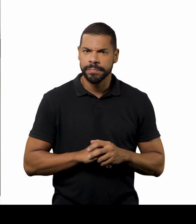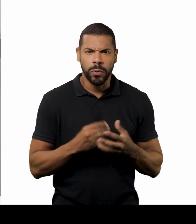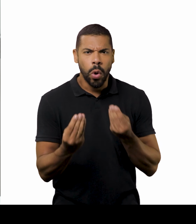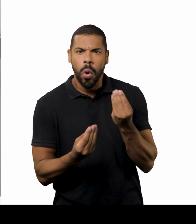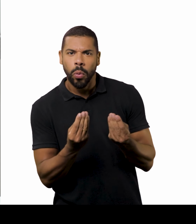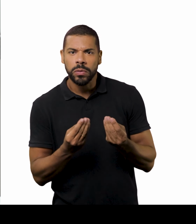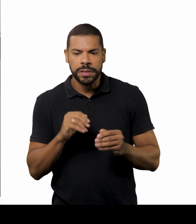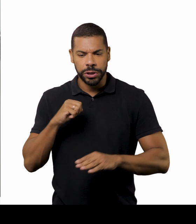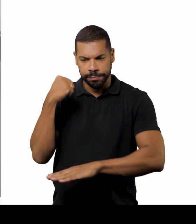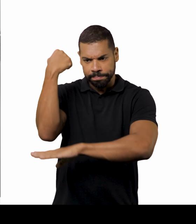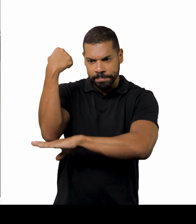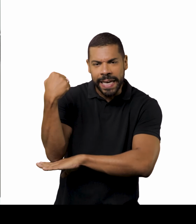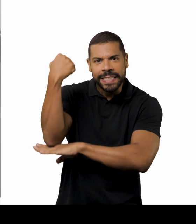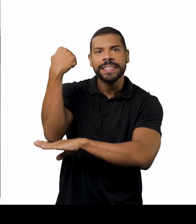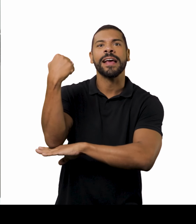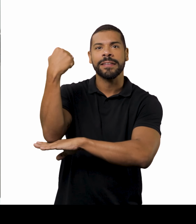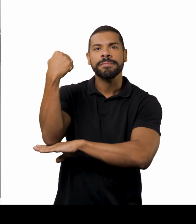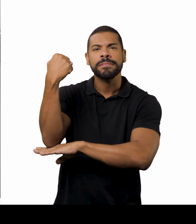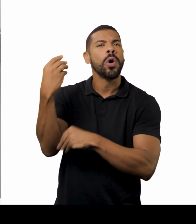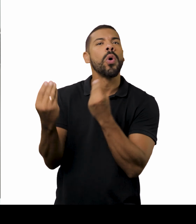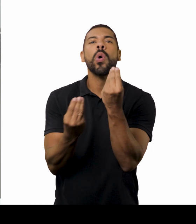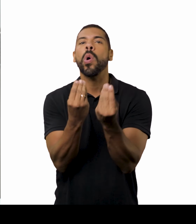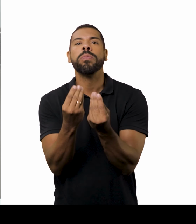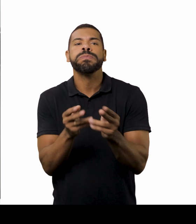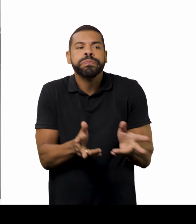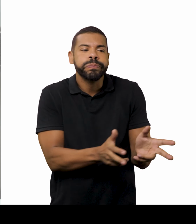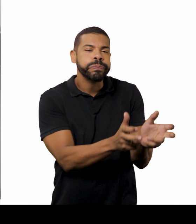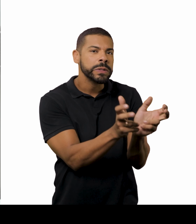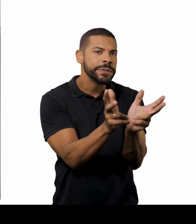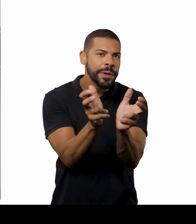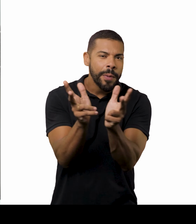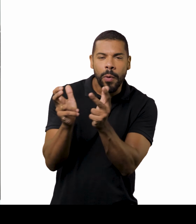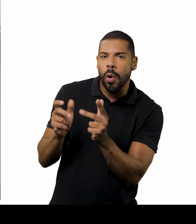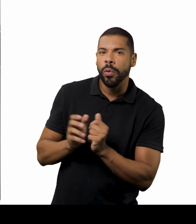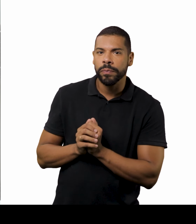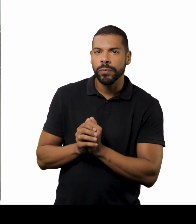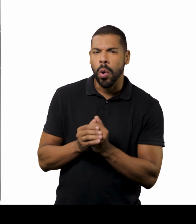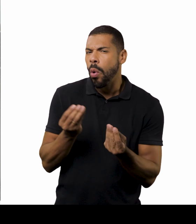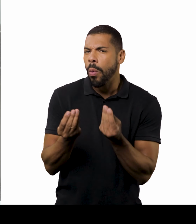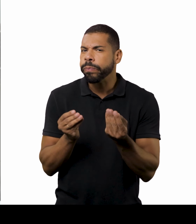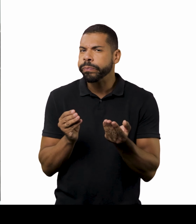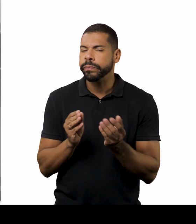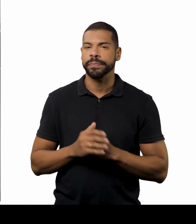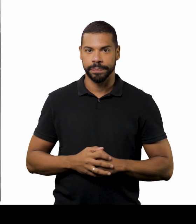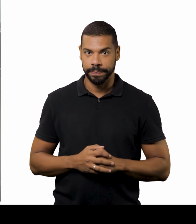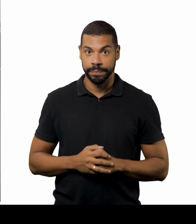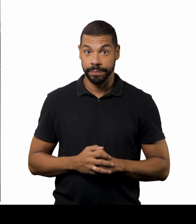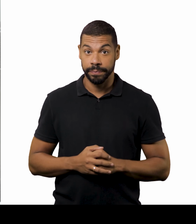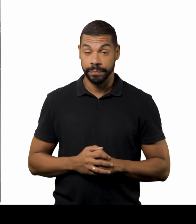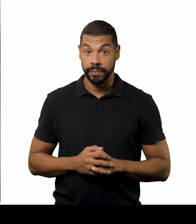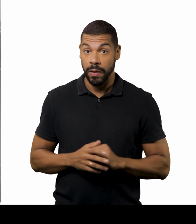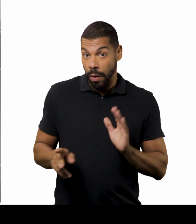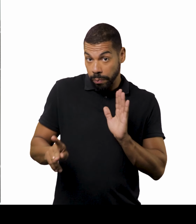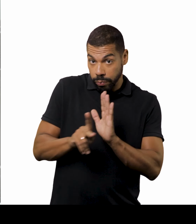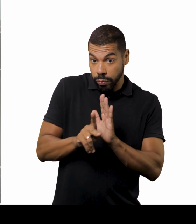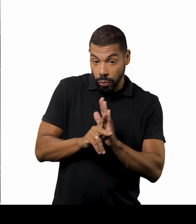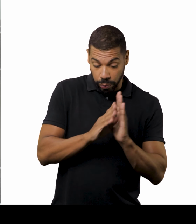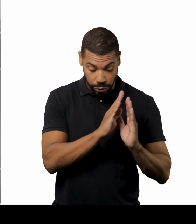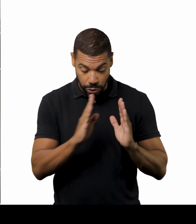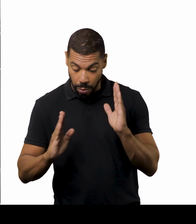um ato de resistência, onde você procura imprimir, né, uma permanência dentro